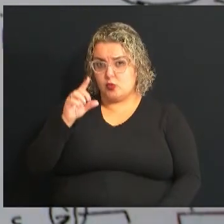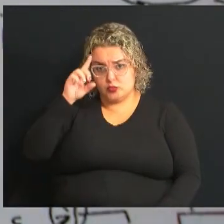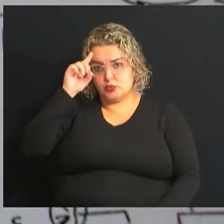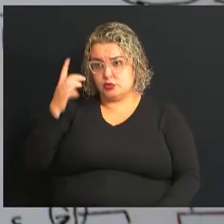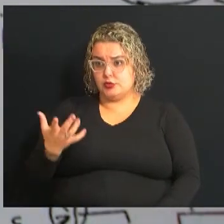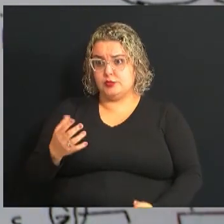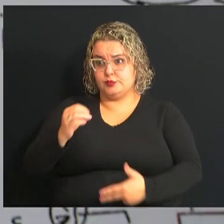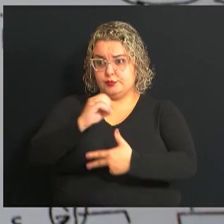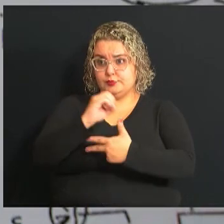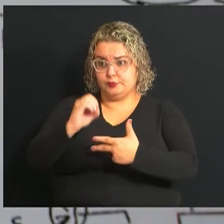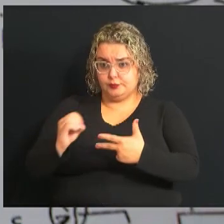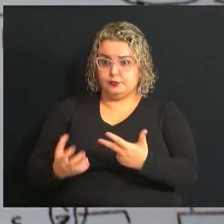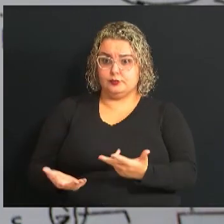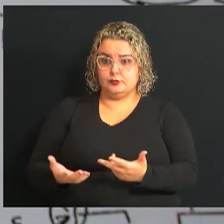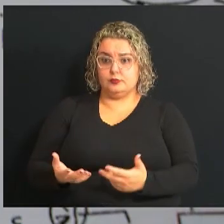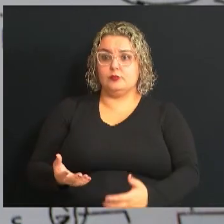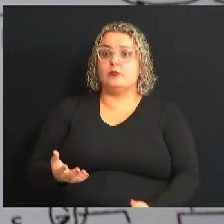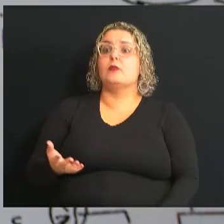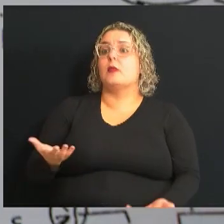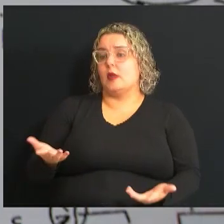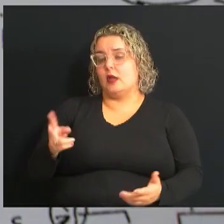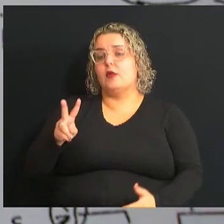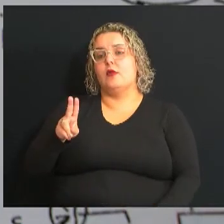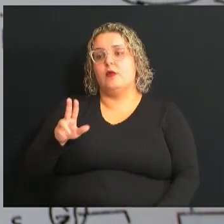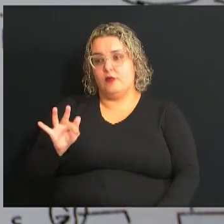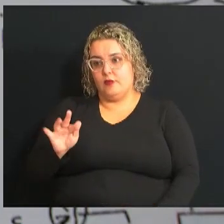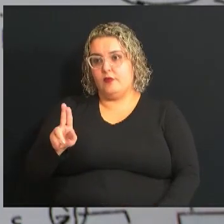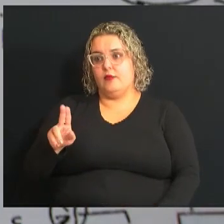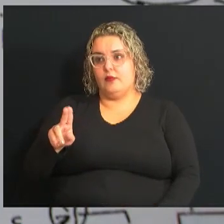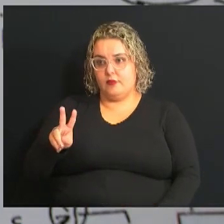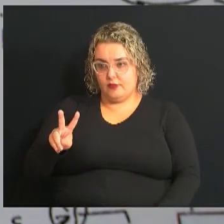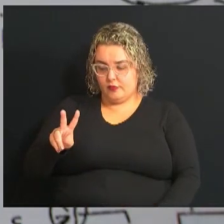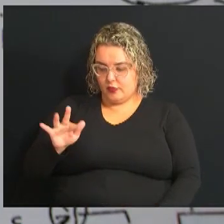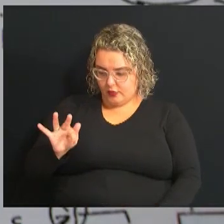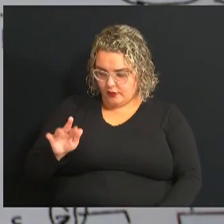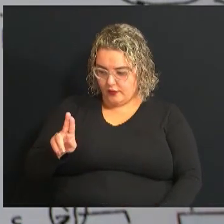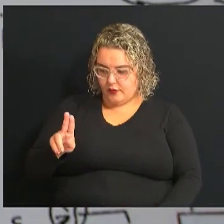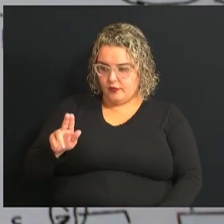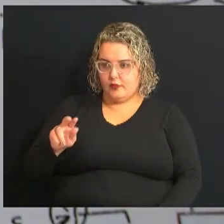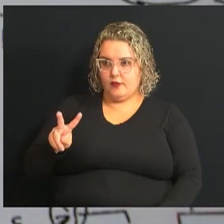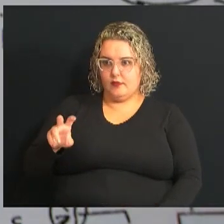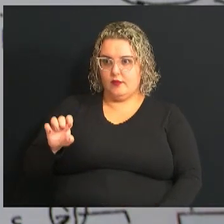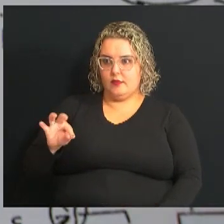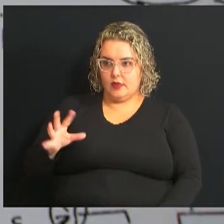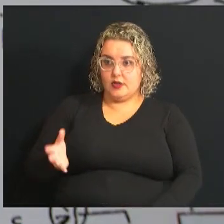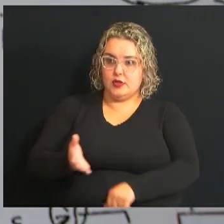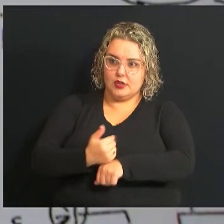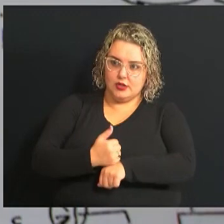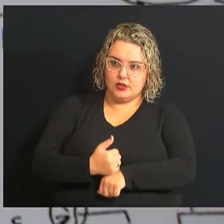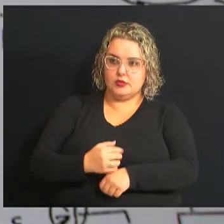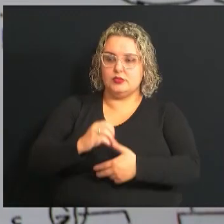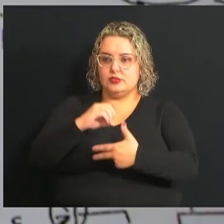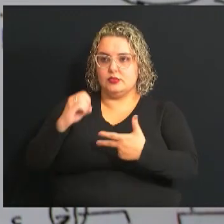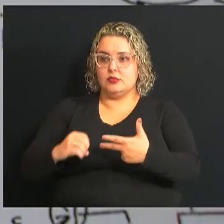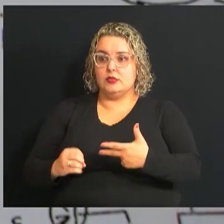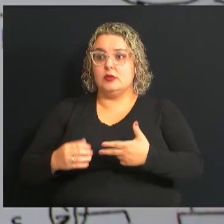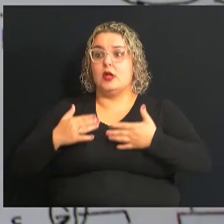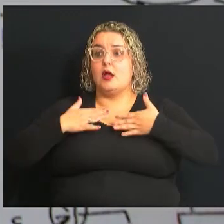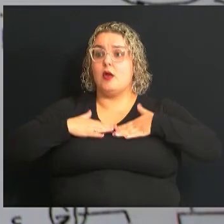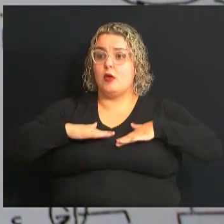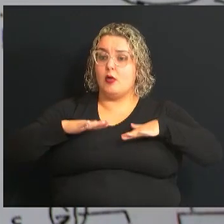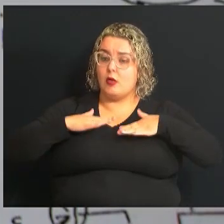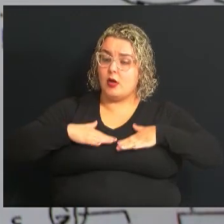que, aliás, a FUVEST é antes da prova do Enem, tem poucos dias aí. É melhor aquietar um pouco a